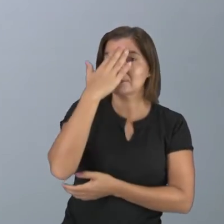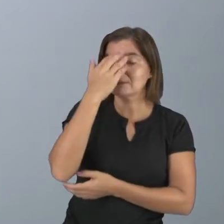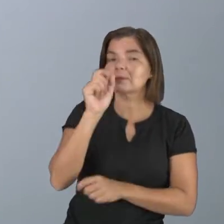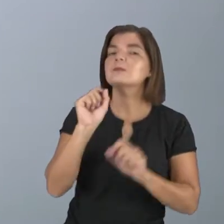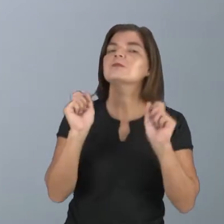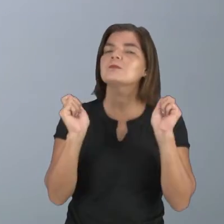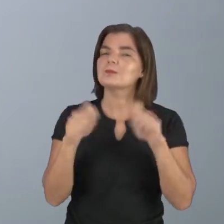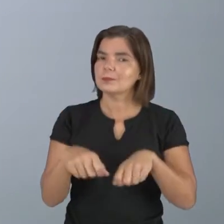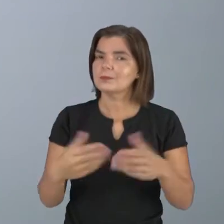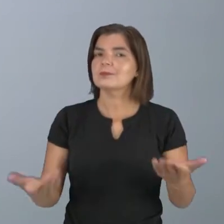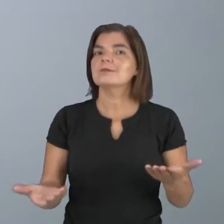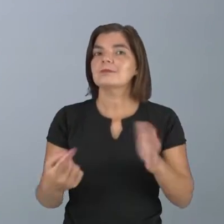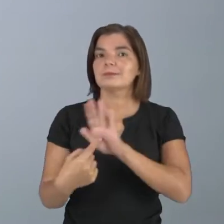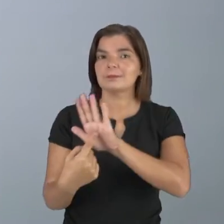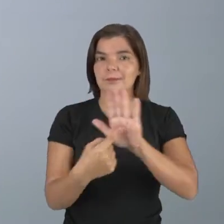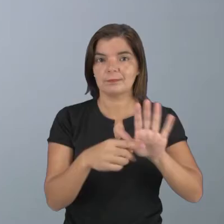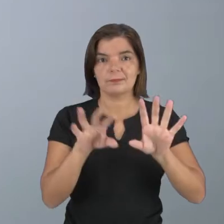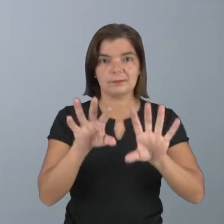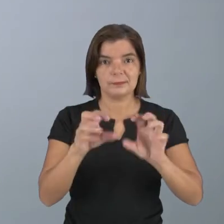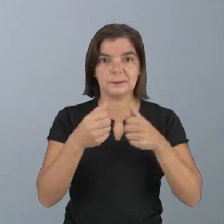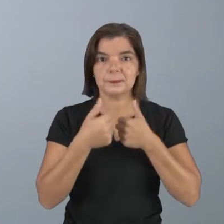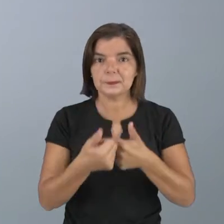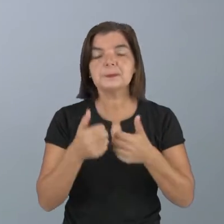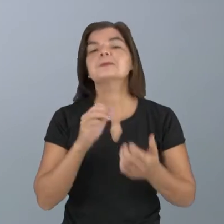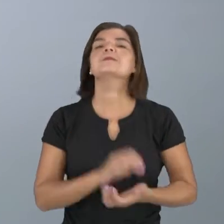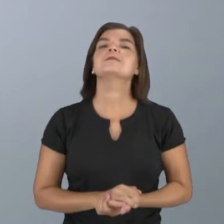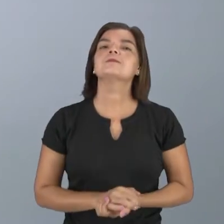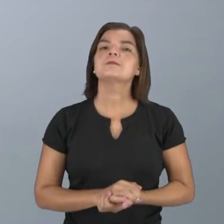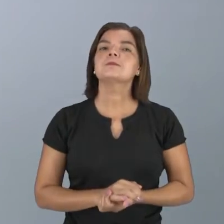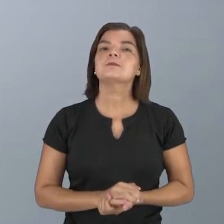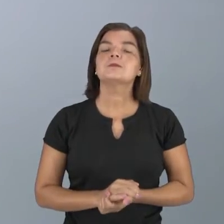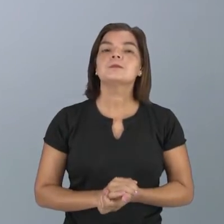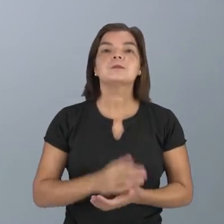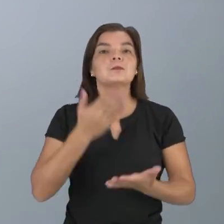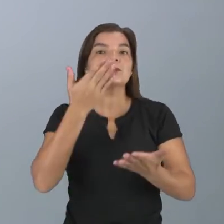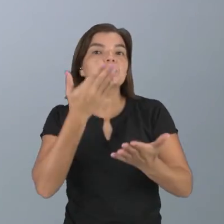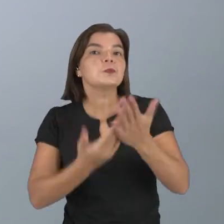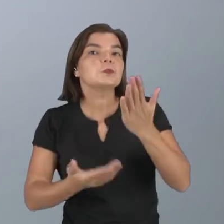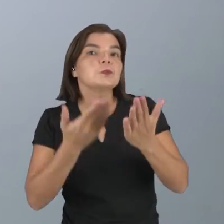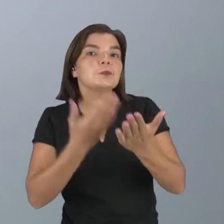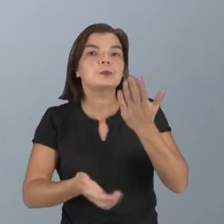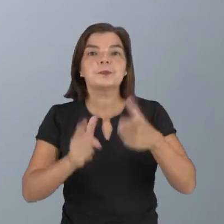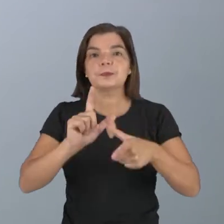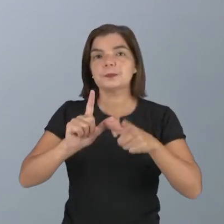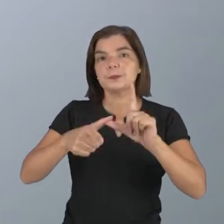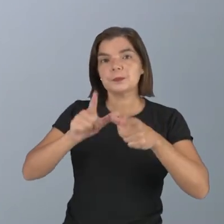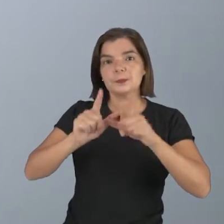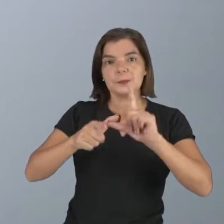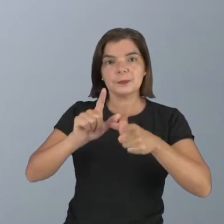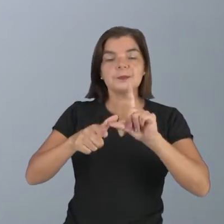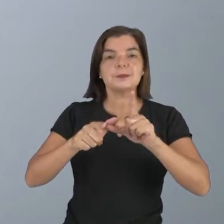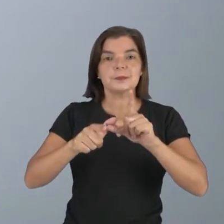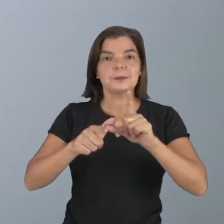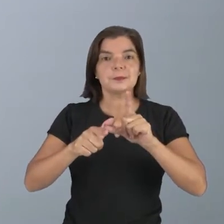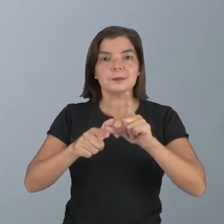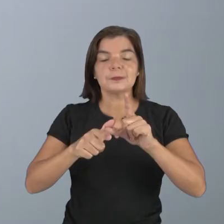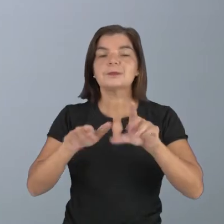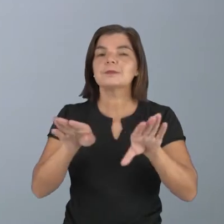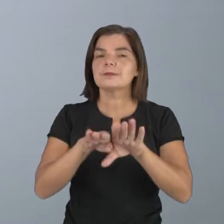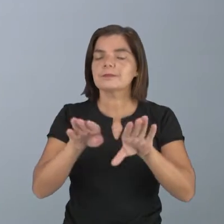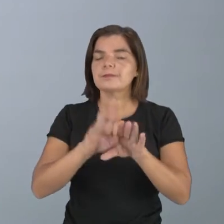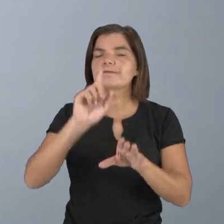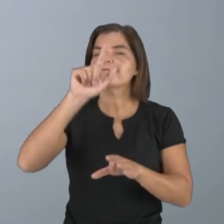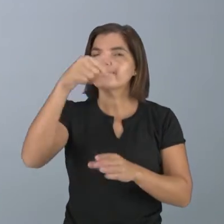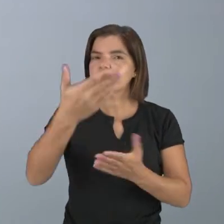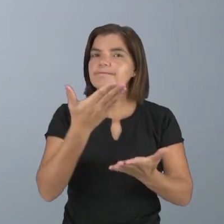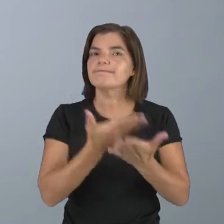eles também podem aparecer nessa situação, certo? Essa questão da perda da última letra, que é a nossa famosa apócope, vocês vão ver